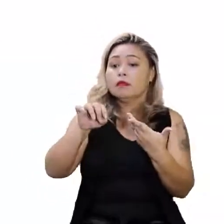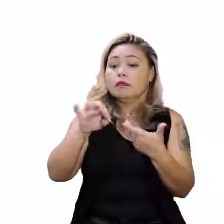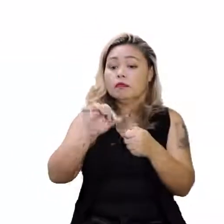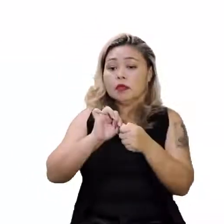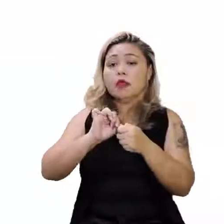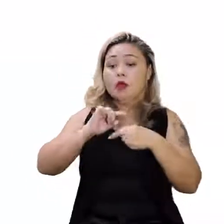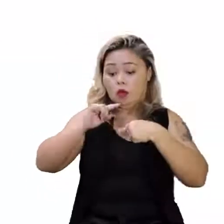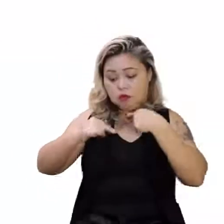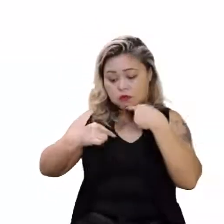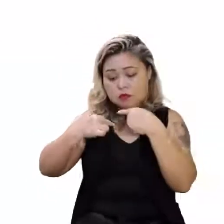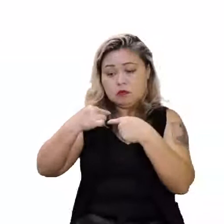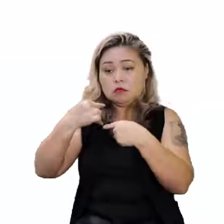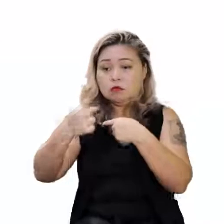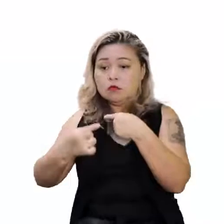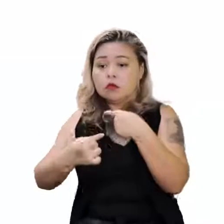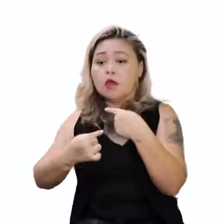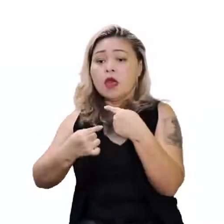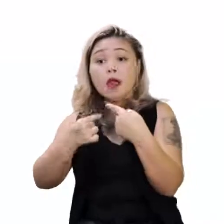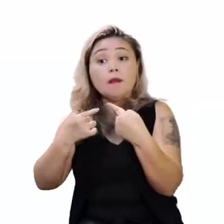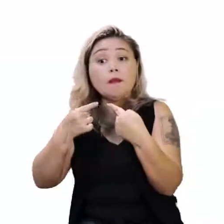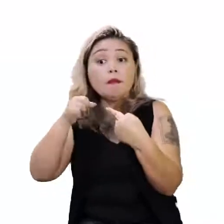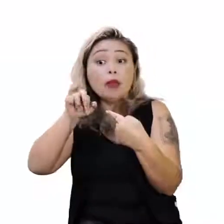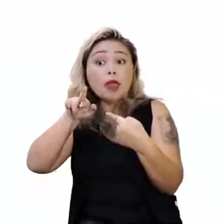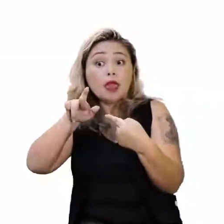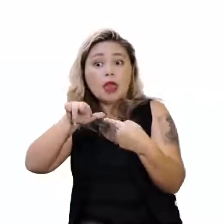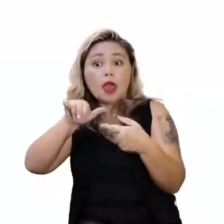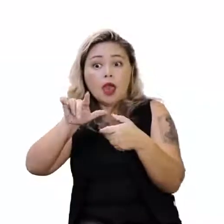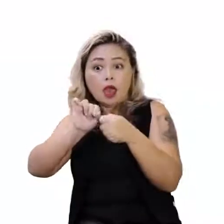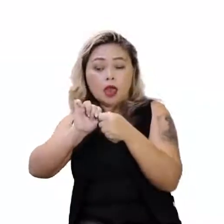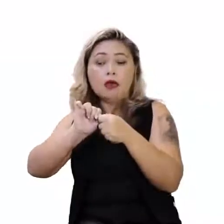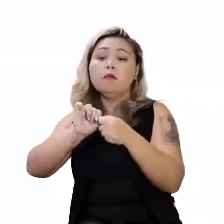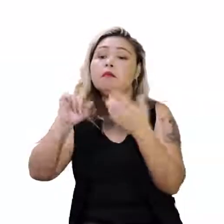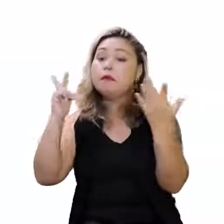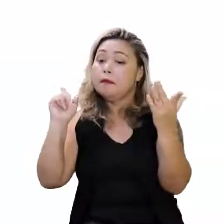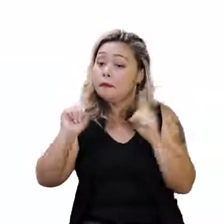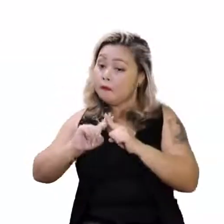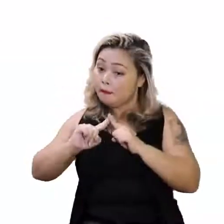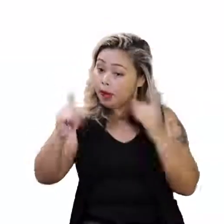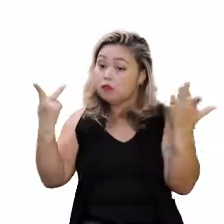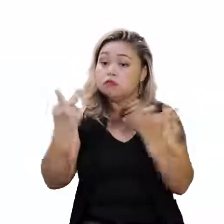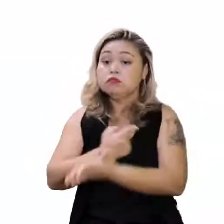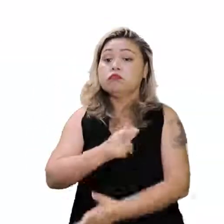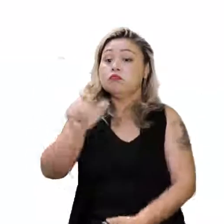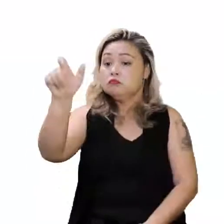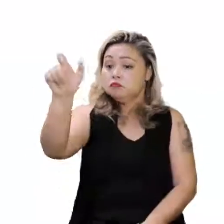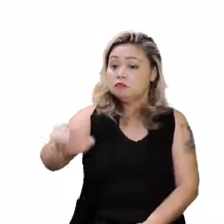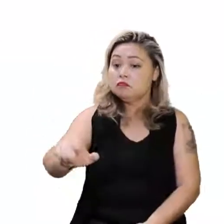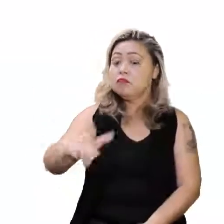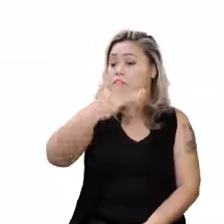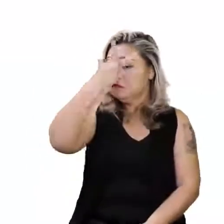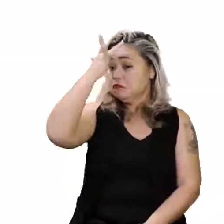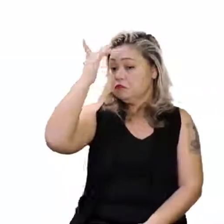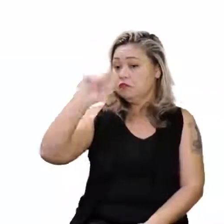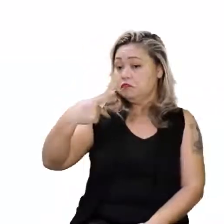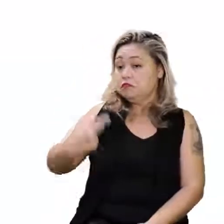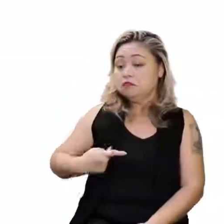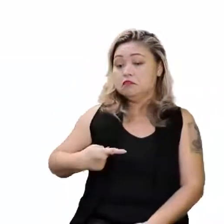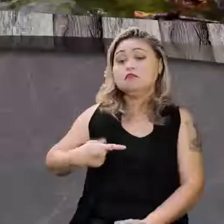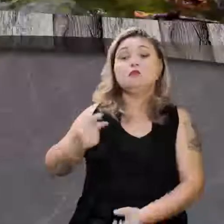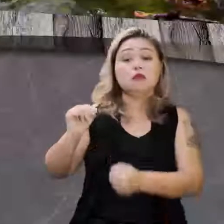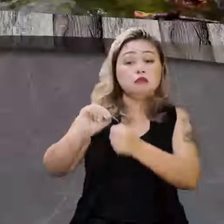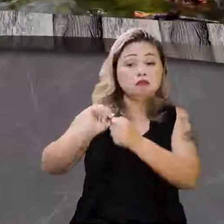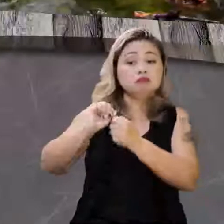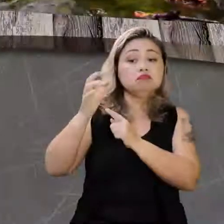é um processo de especiação bem raro, mas acontece. E a gente está vendo que o humano tem muita influência nisso. Então, eles têm